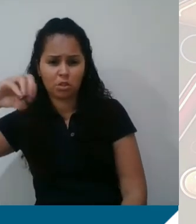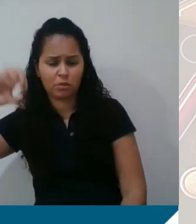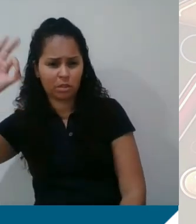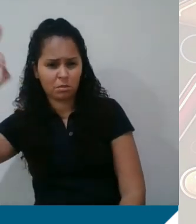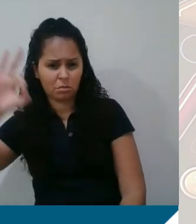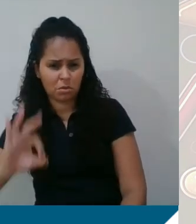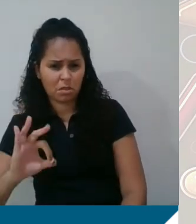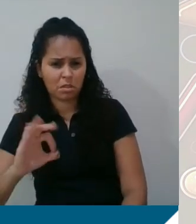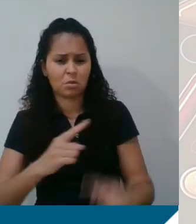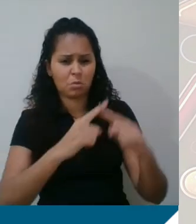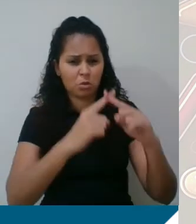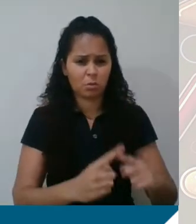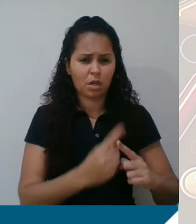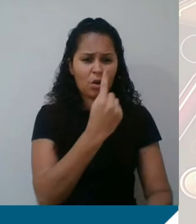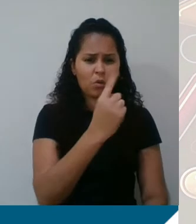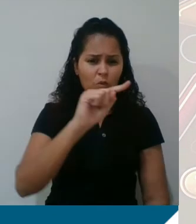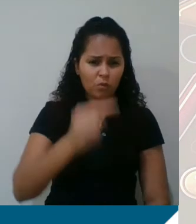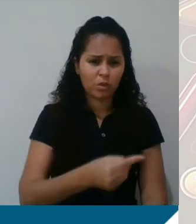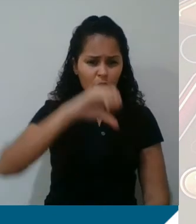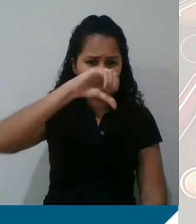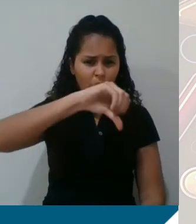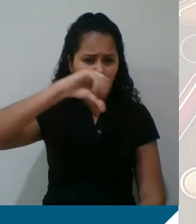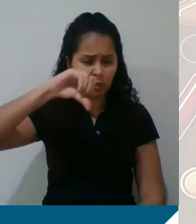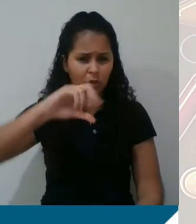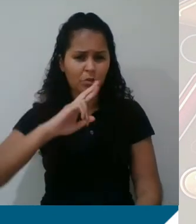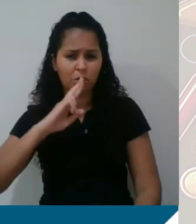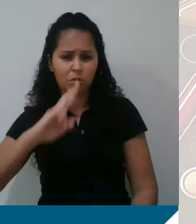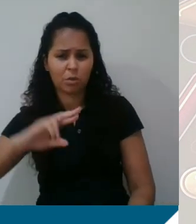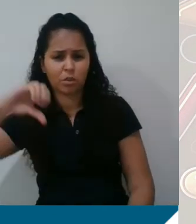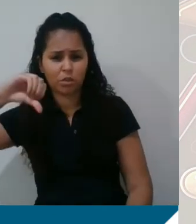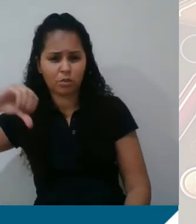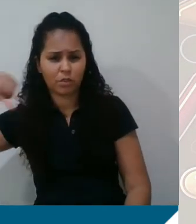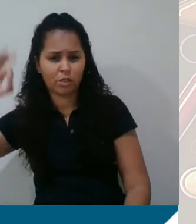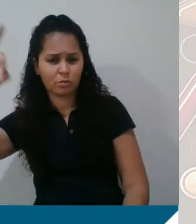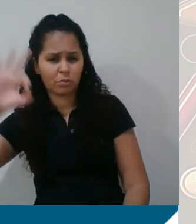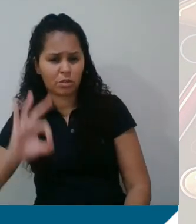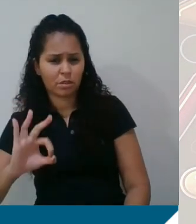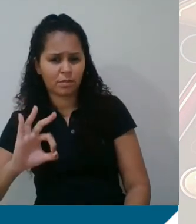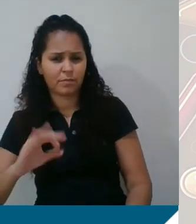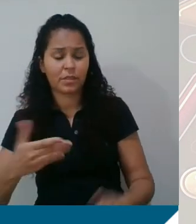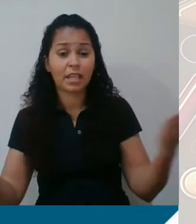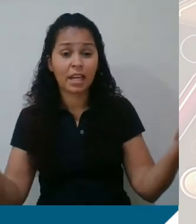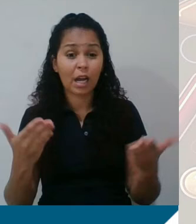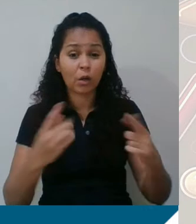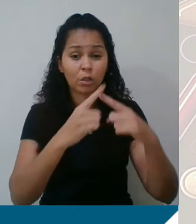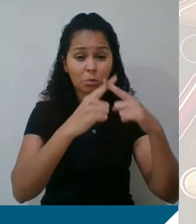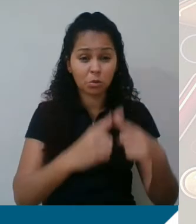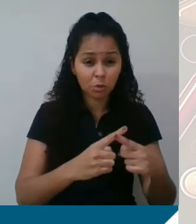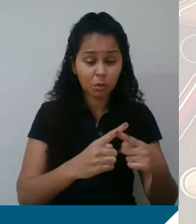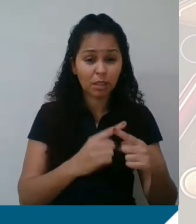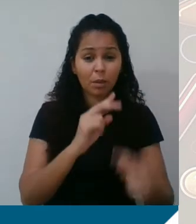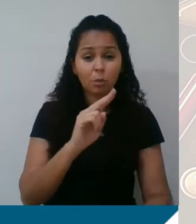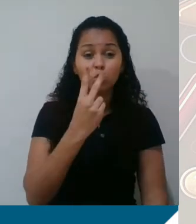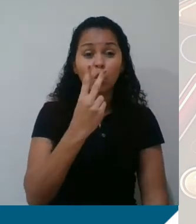de 90, e se a gente multiplicar por 1,99, adivinhe, só pode ser de 99%. Se agora a